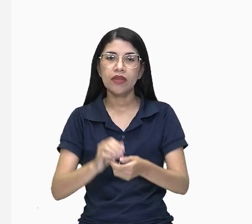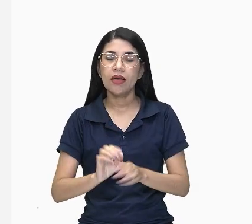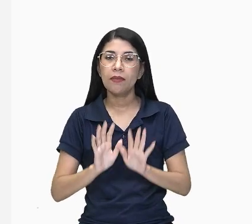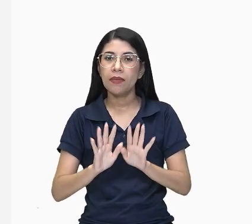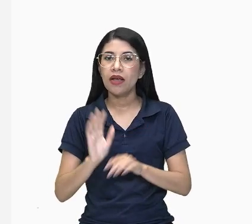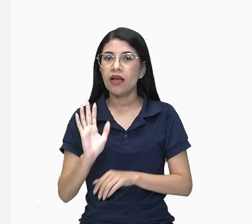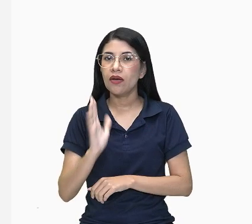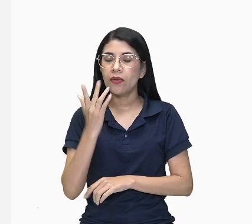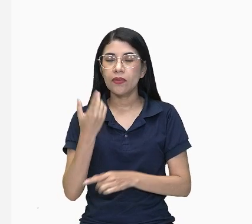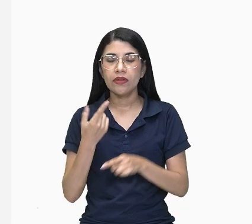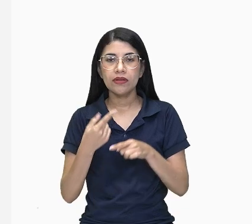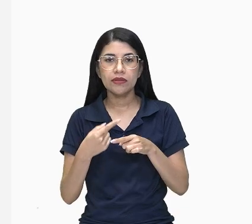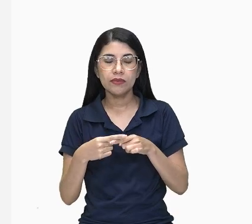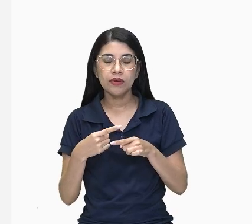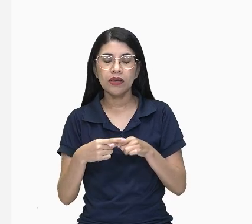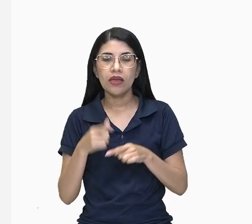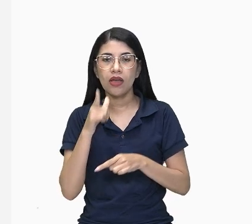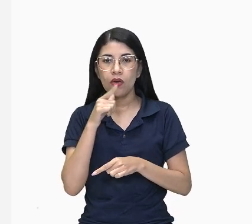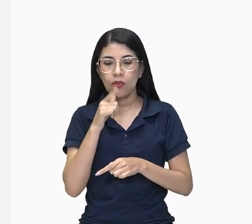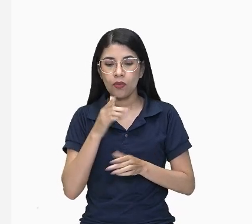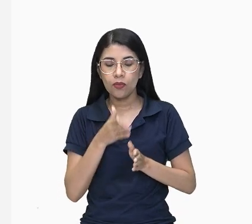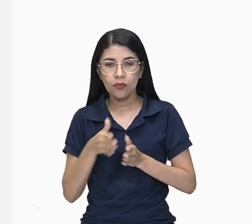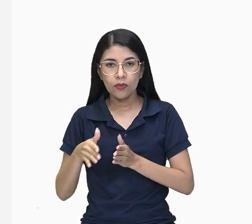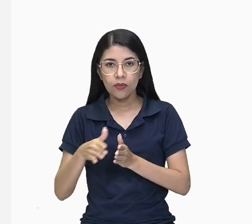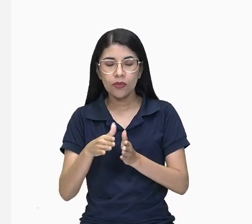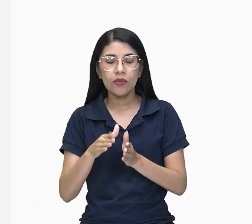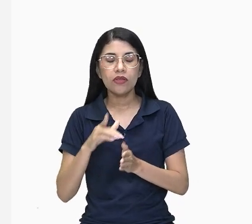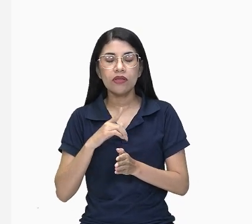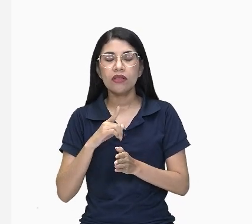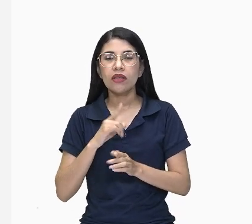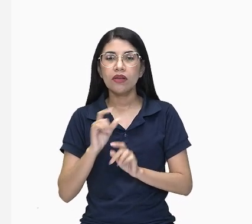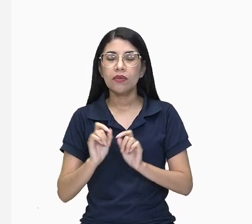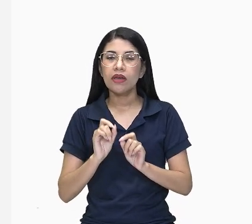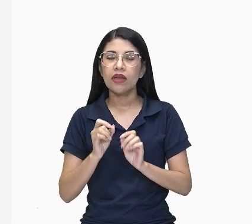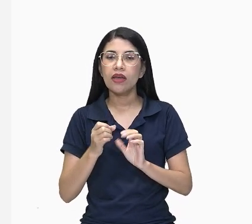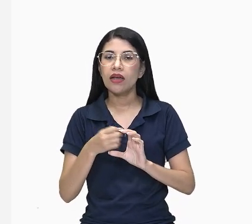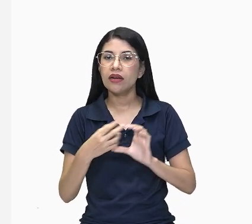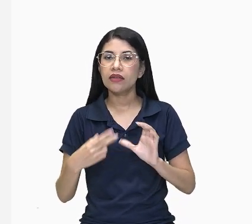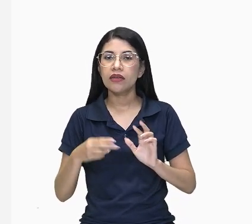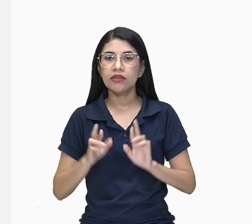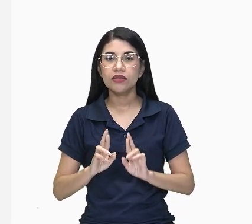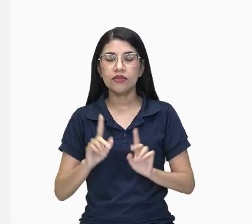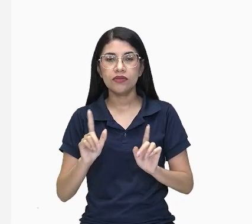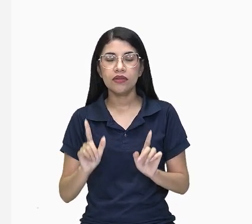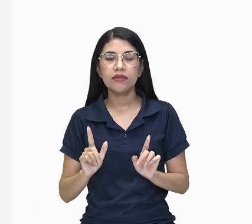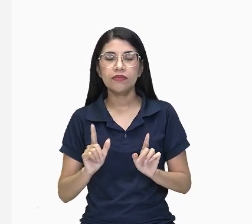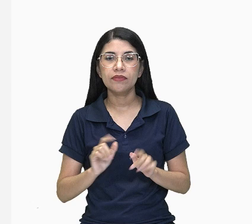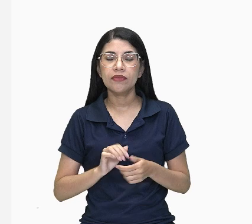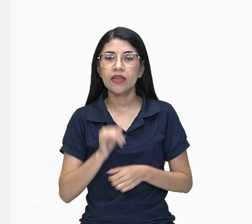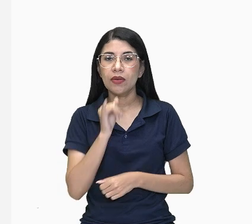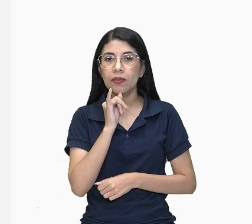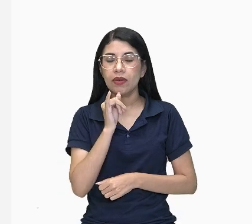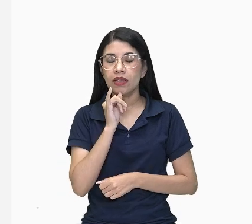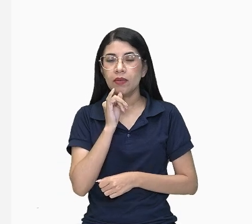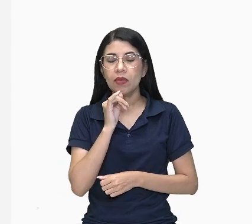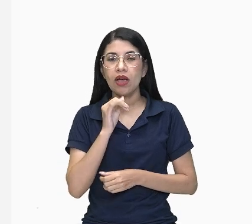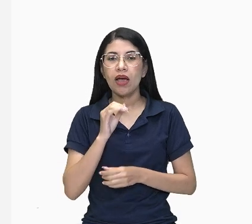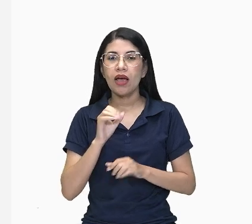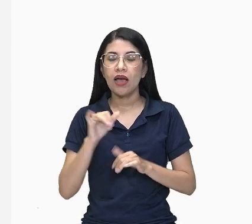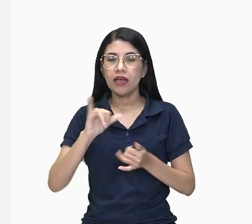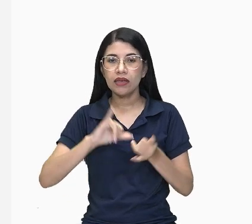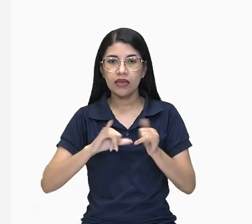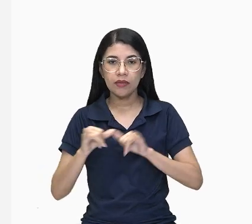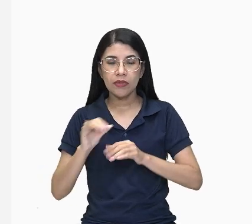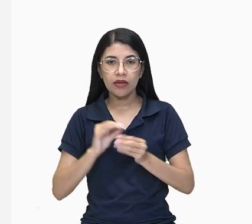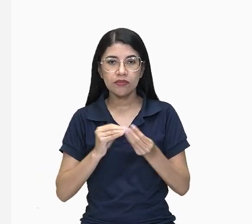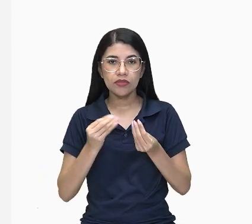acontece porque esses rios, eles apresentam diferentes propriedades, como composição